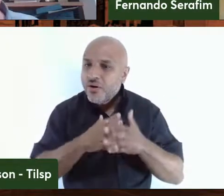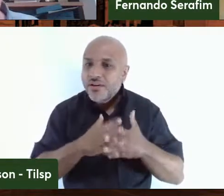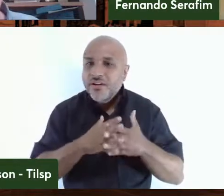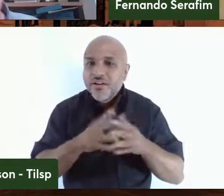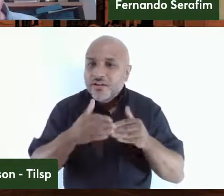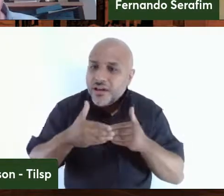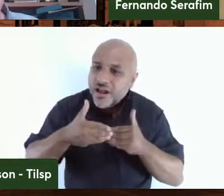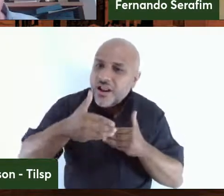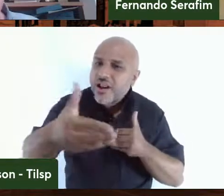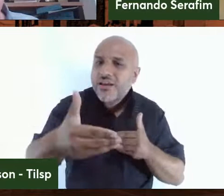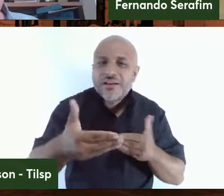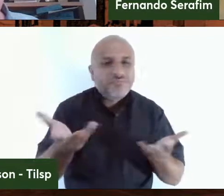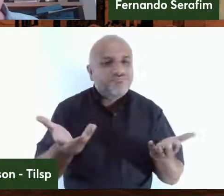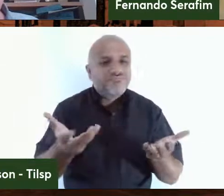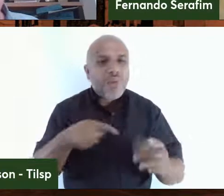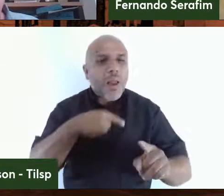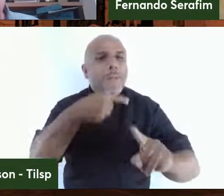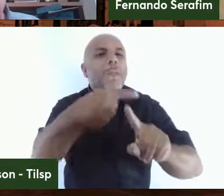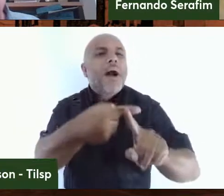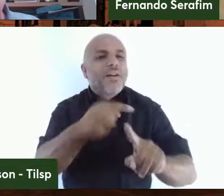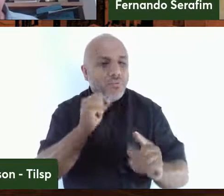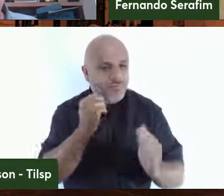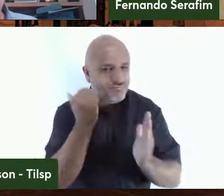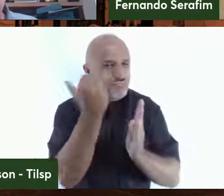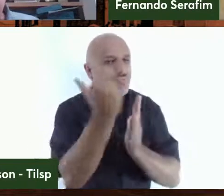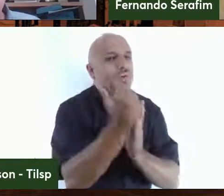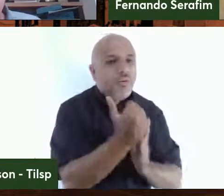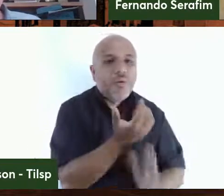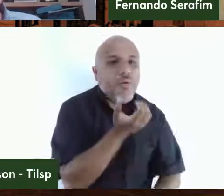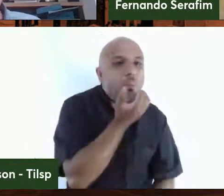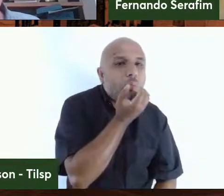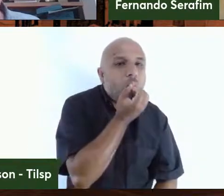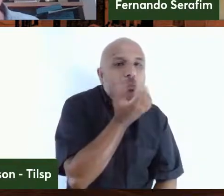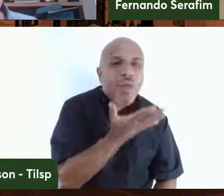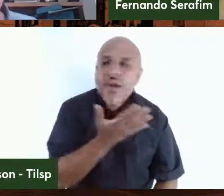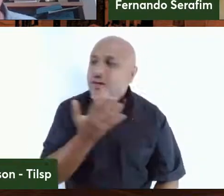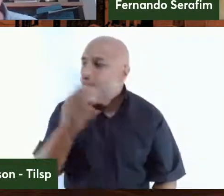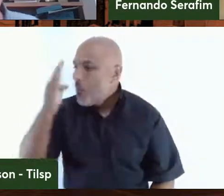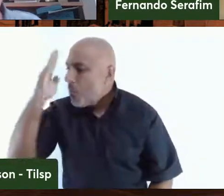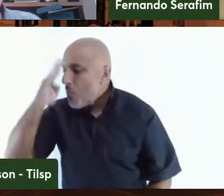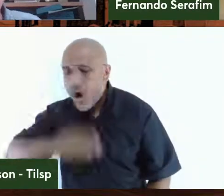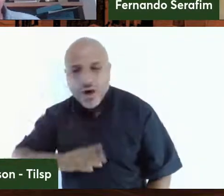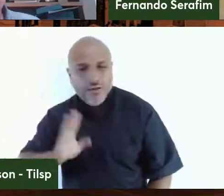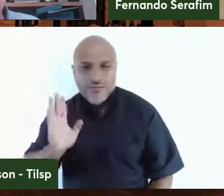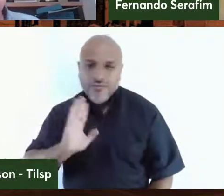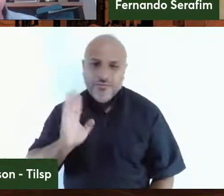além do bem e do mal, né? Que não se limita, vamos dizer,